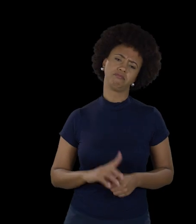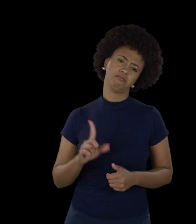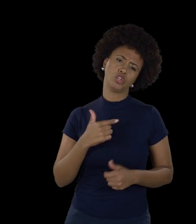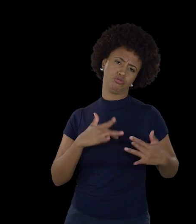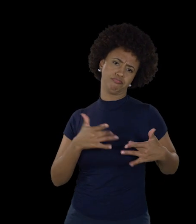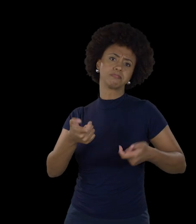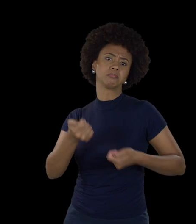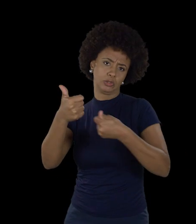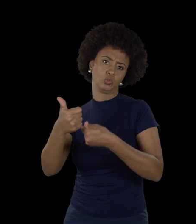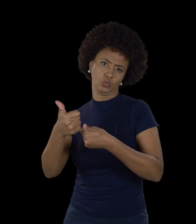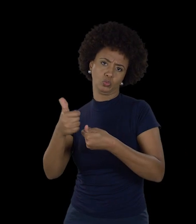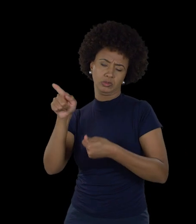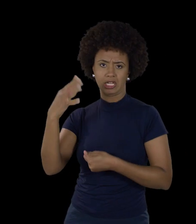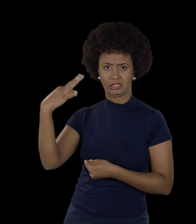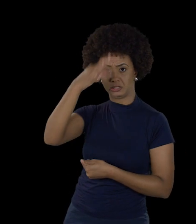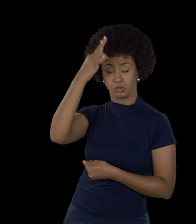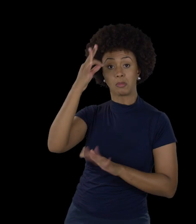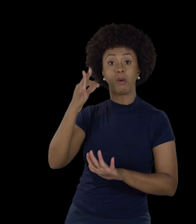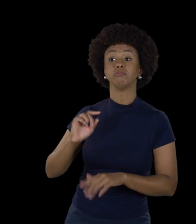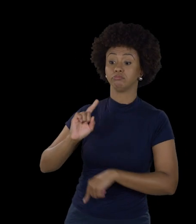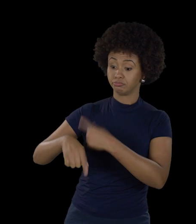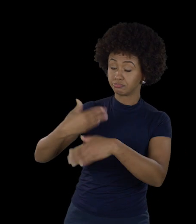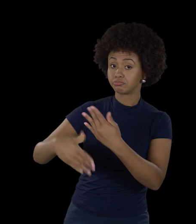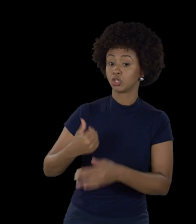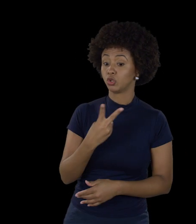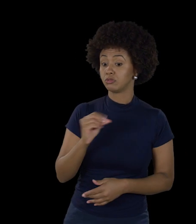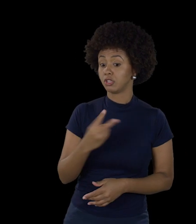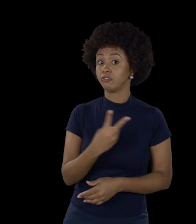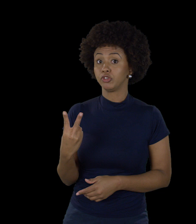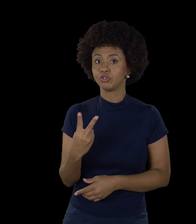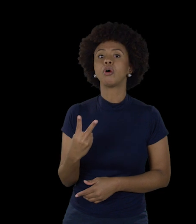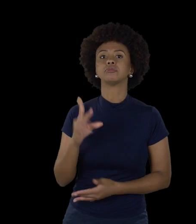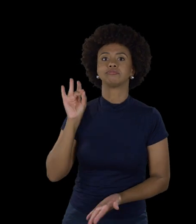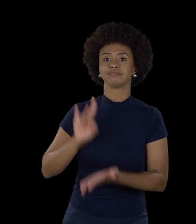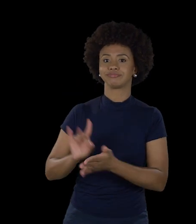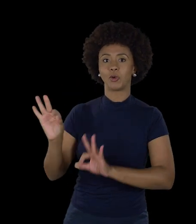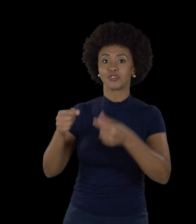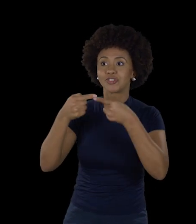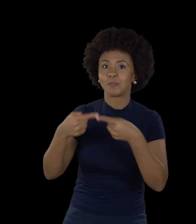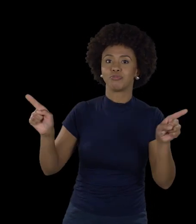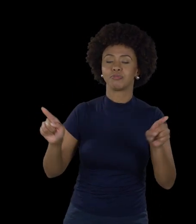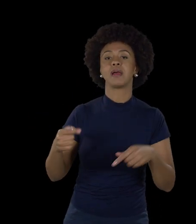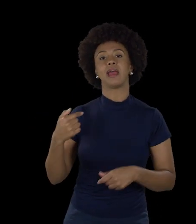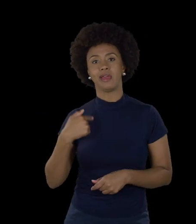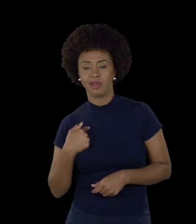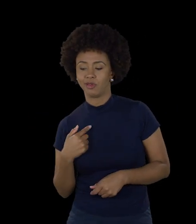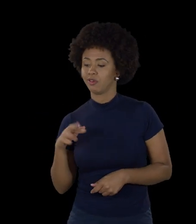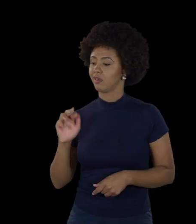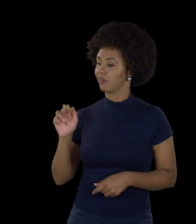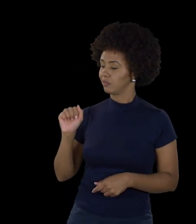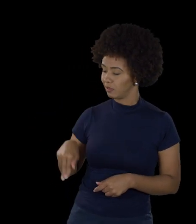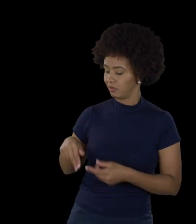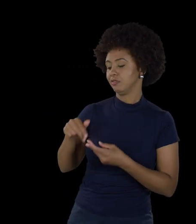em 2022 ocorreu o lançamento do projeto. E aí eu, o Renan, junto com o Sérgio e o Sebastião,